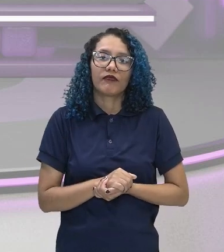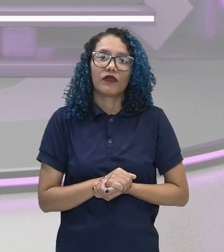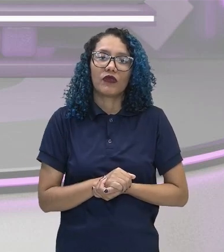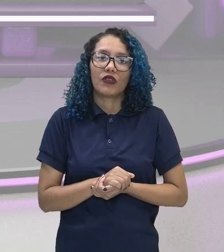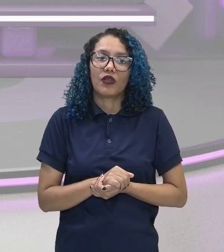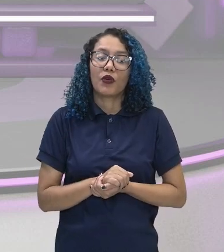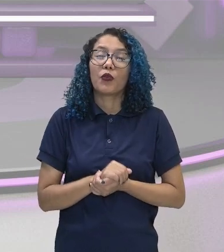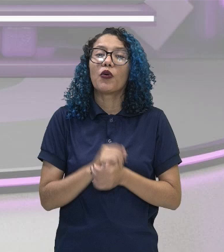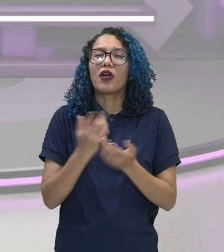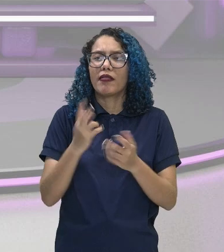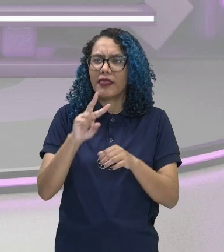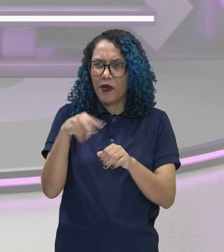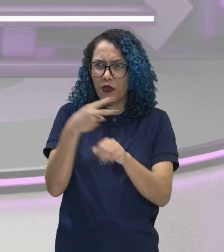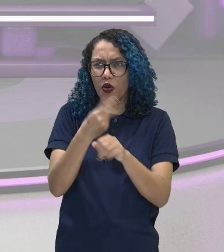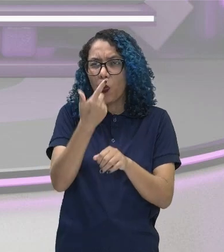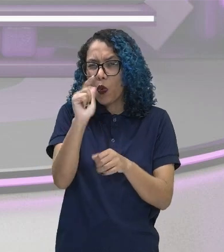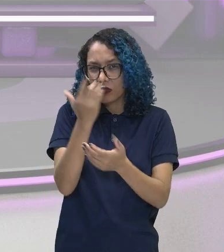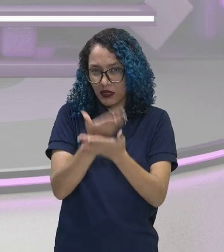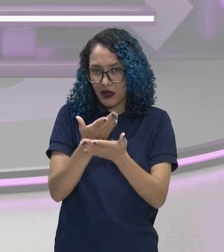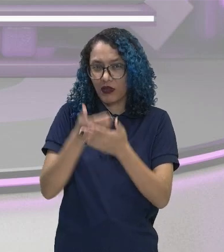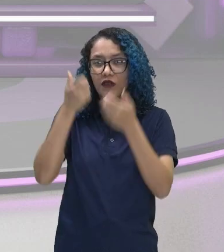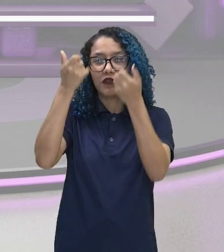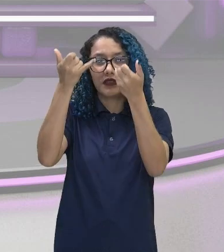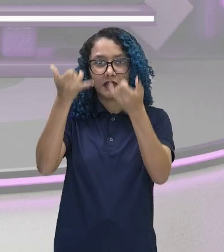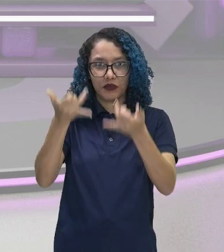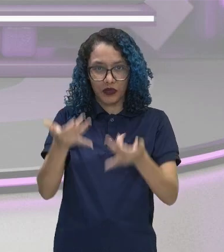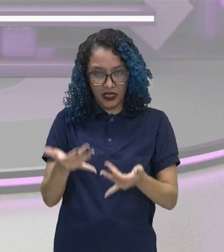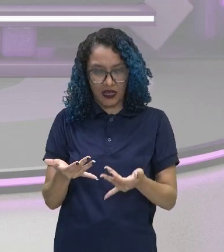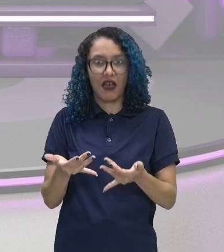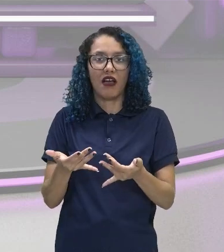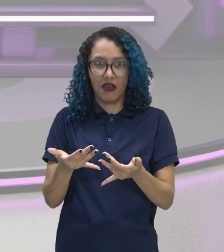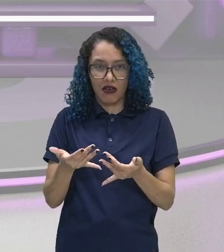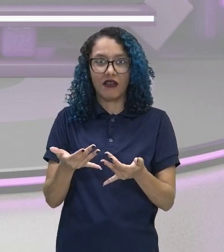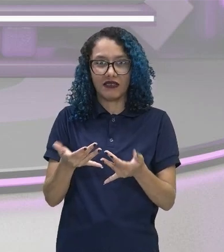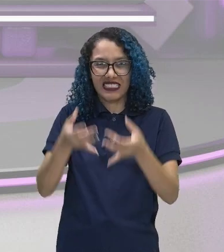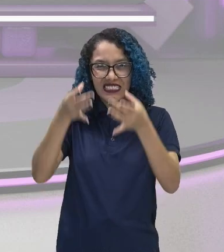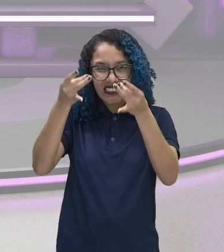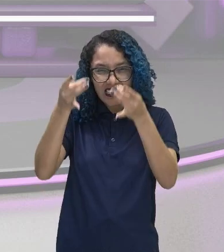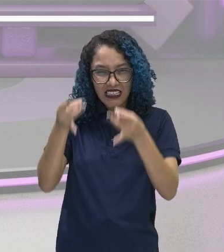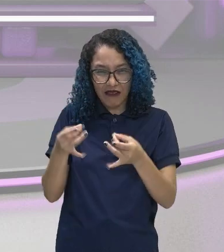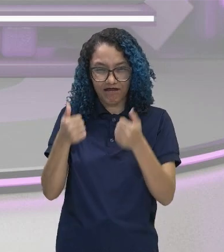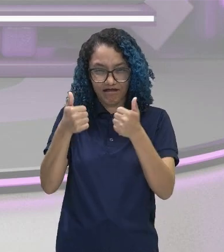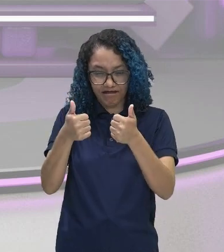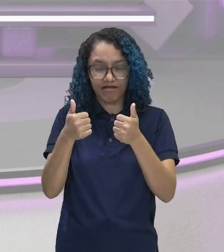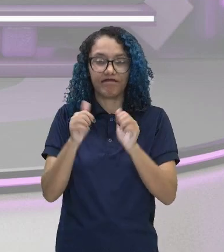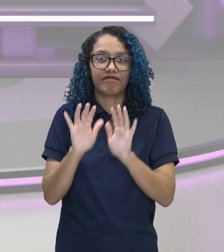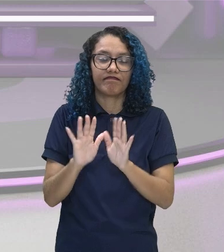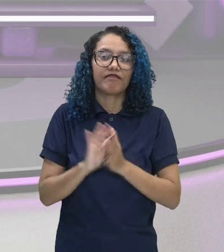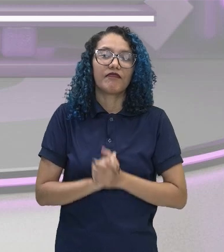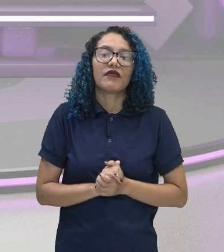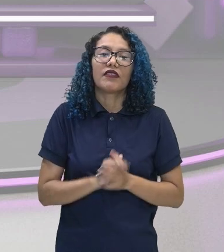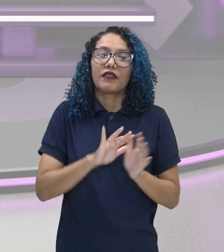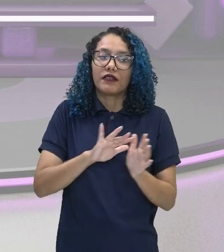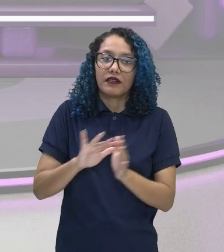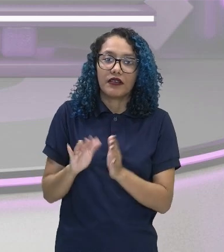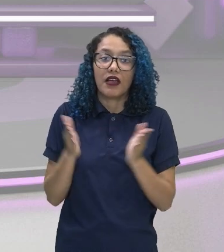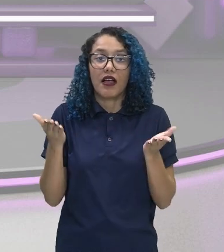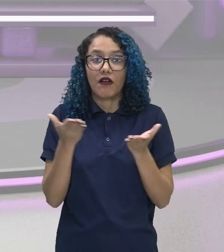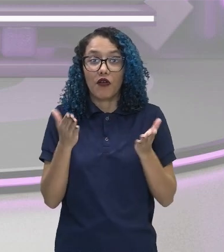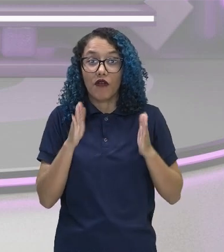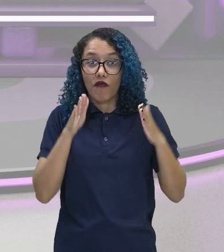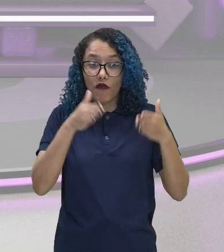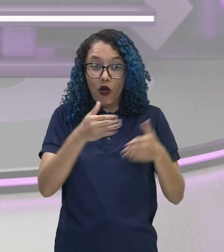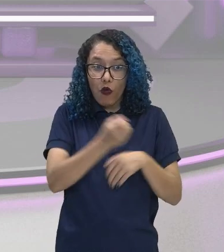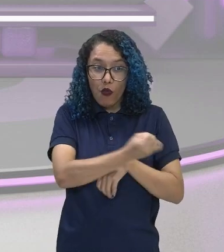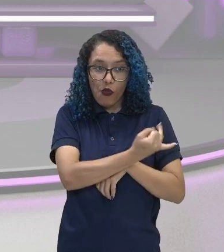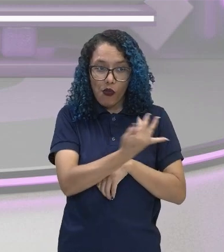notação científica vai ter um passinho a mais que vocês vão visualizar sobre isso aí em uma próxima aula, tá bom? Então vamos focar até então sobre potência